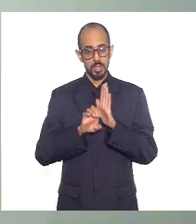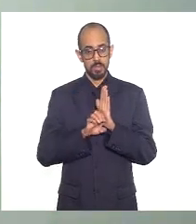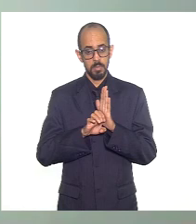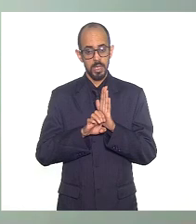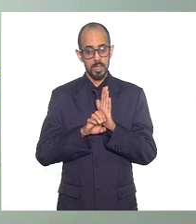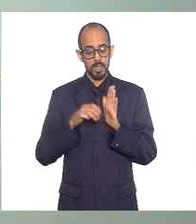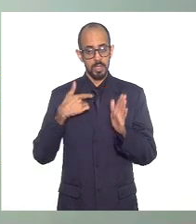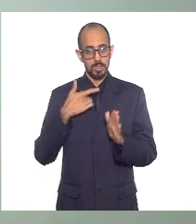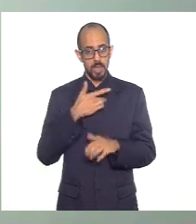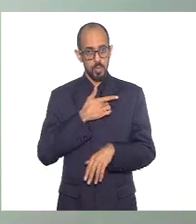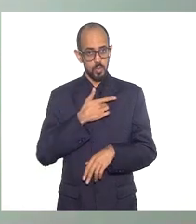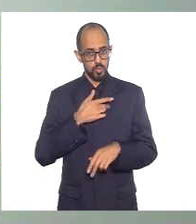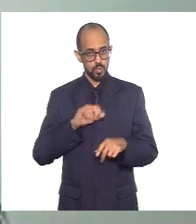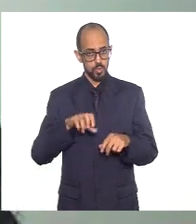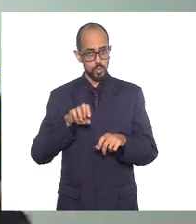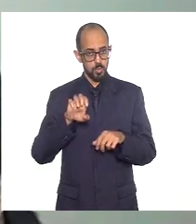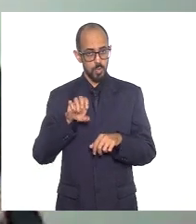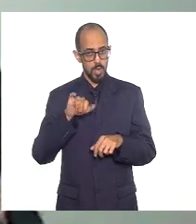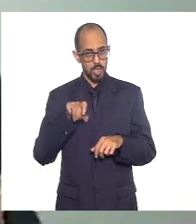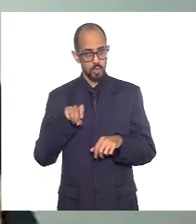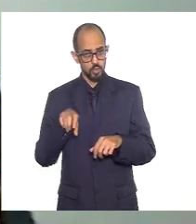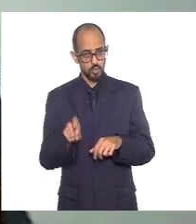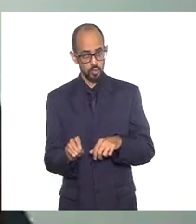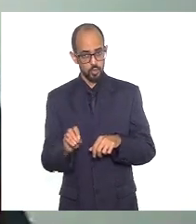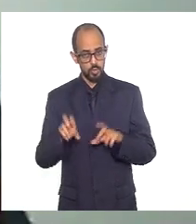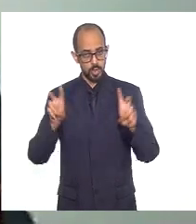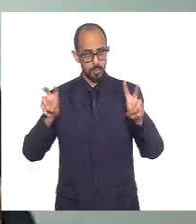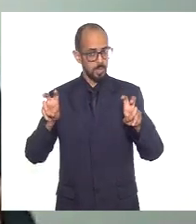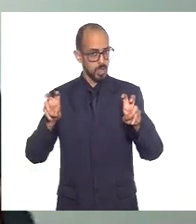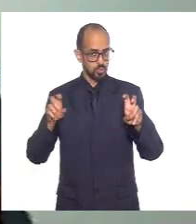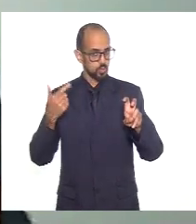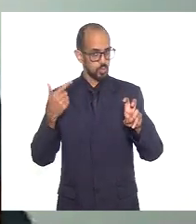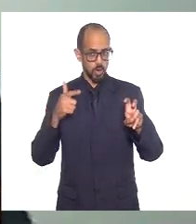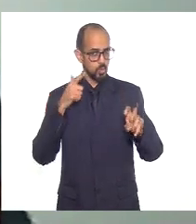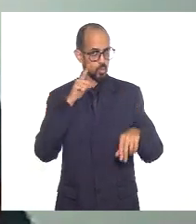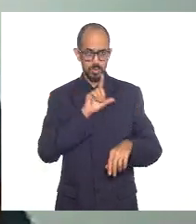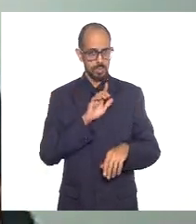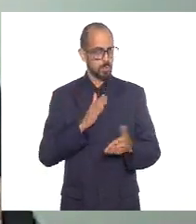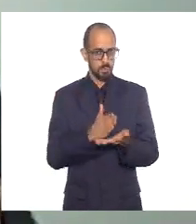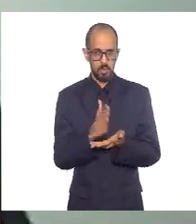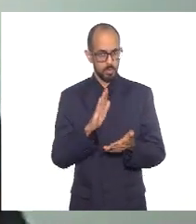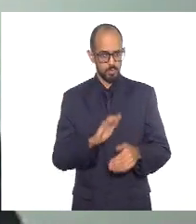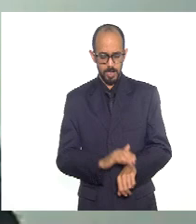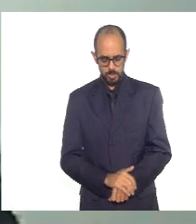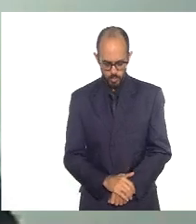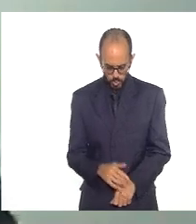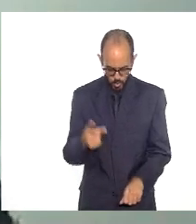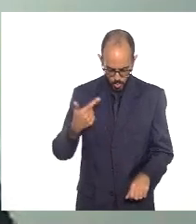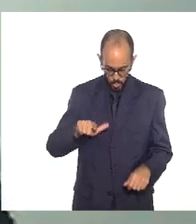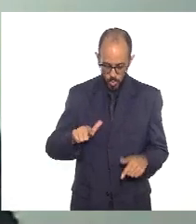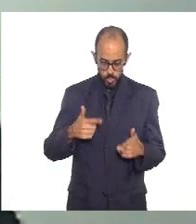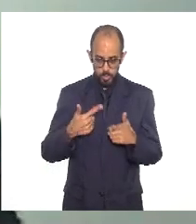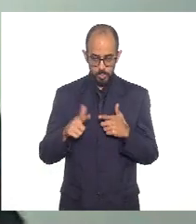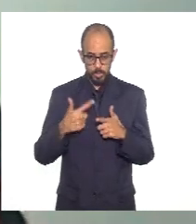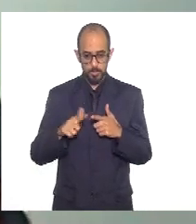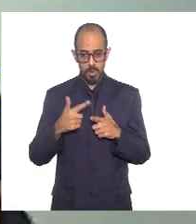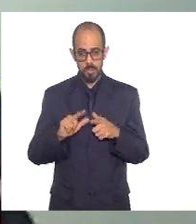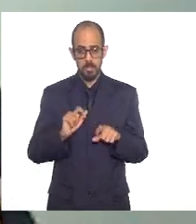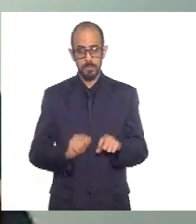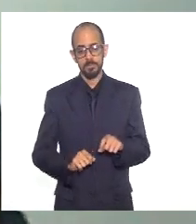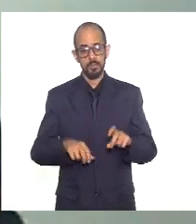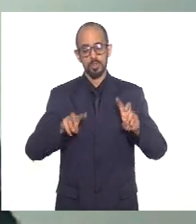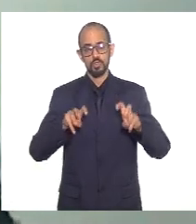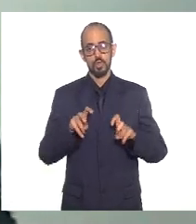saúde como eixo temático não foi alcançada. A outra questão, eu quero lembrar aqui, muito foi dito sobre o plano de